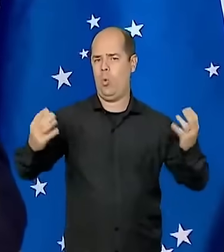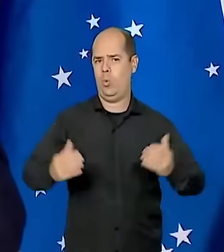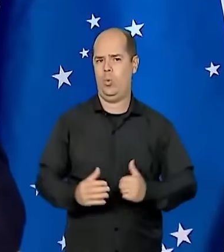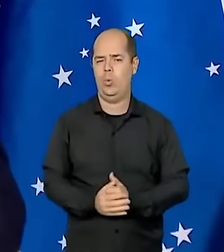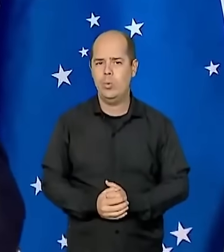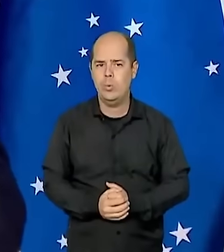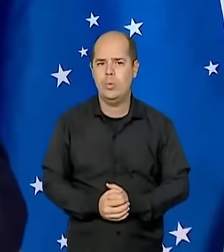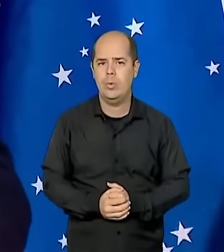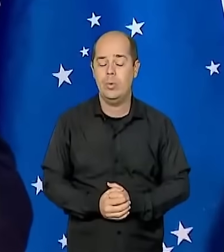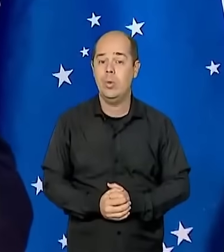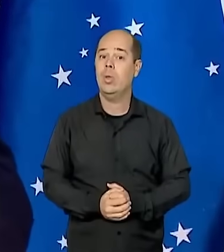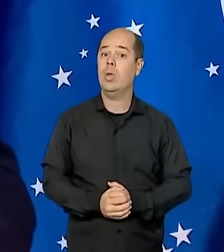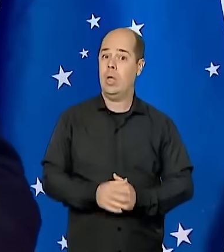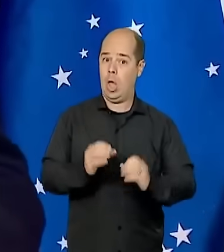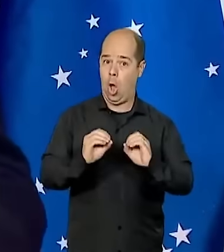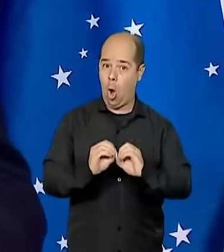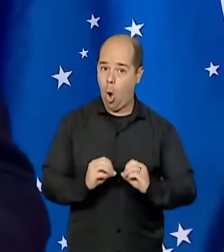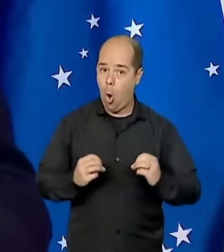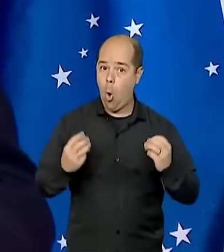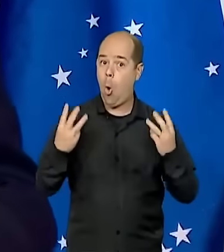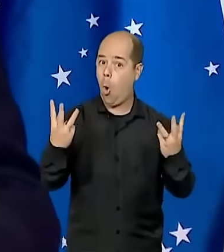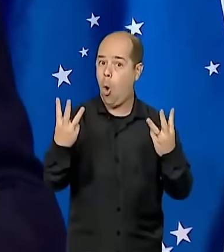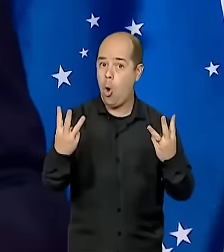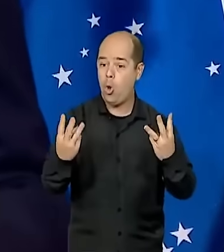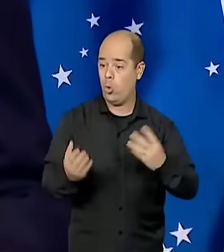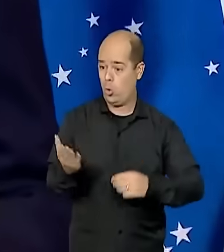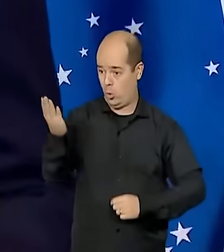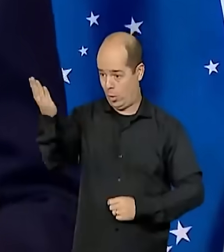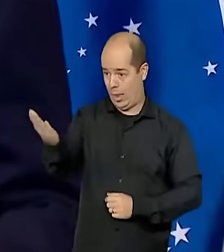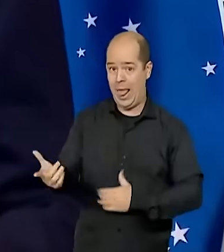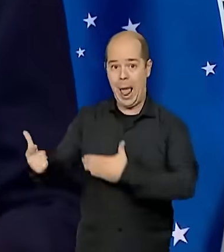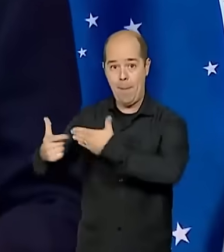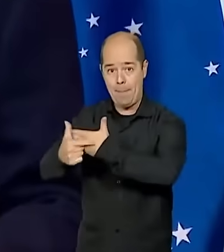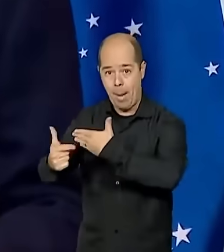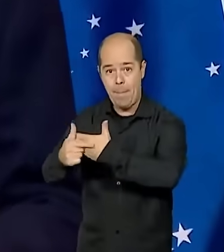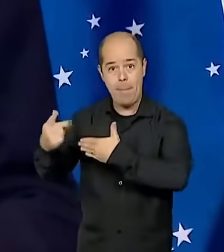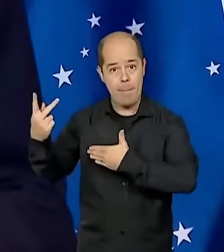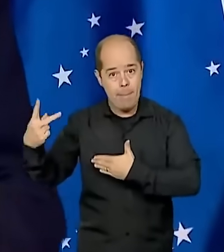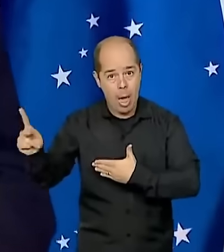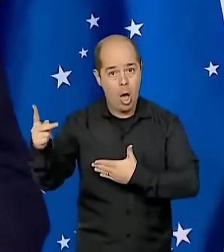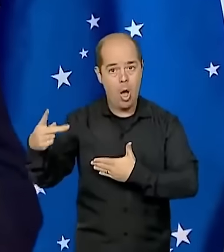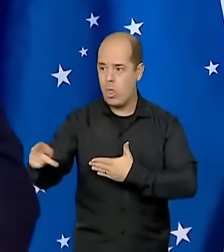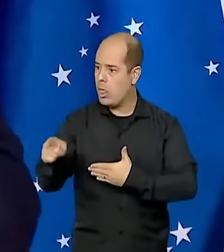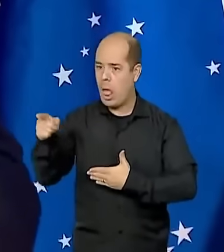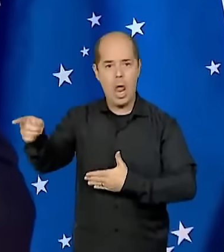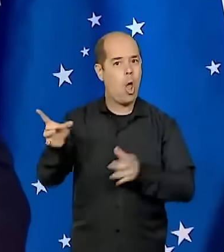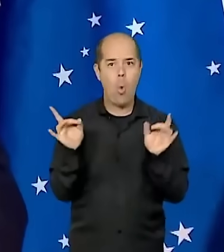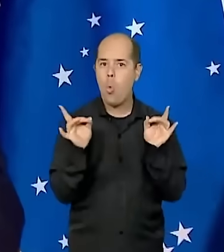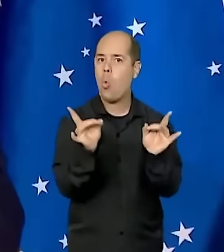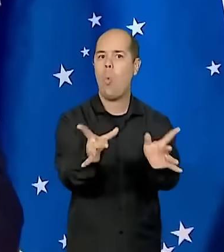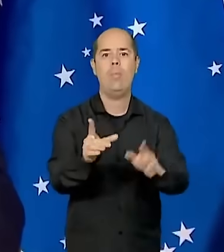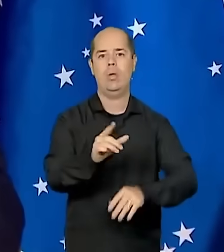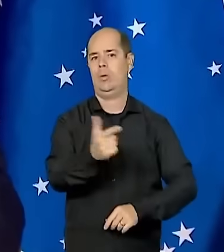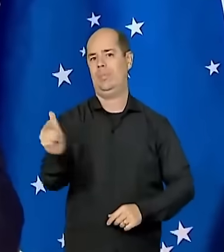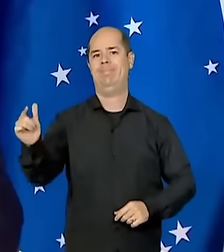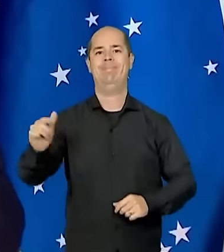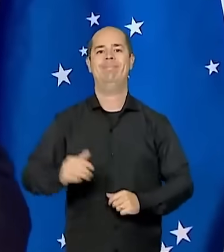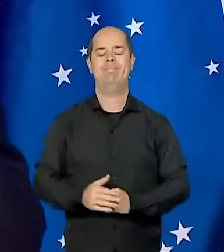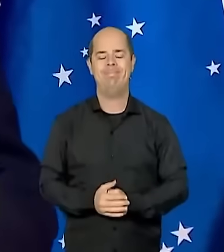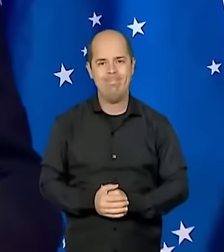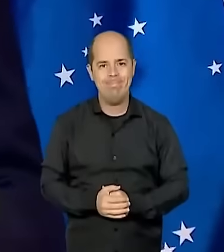porque a ONU não está cumprindo com o papel histórico para o qual ela foi criada.